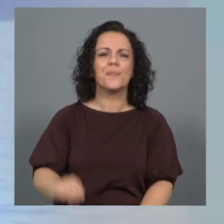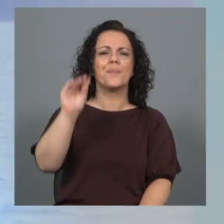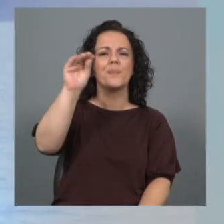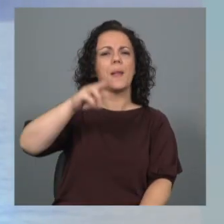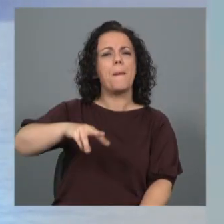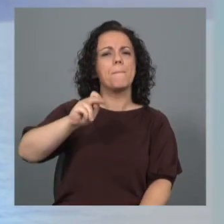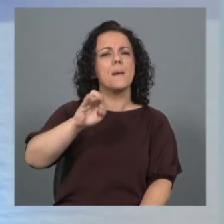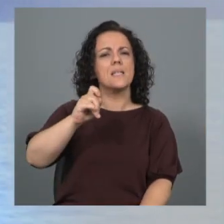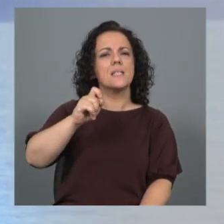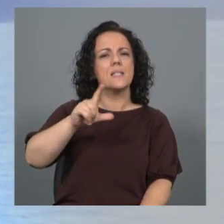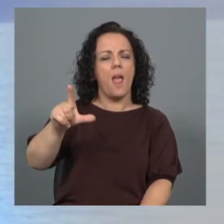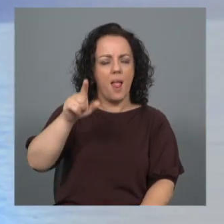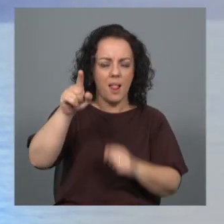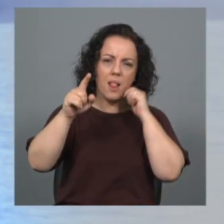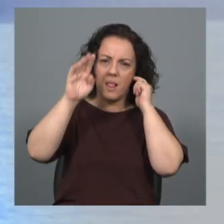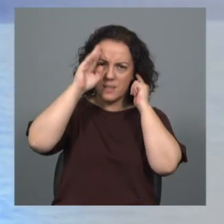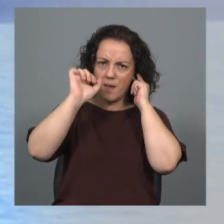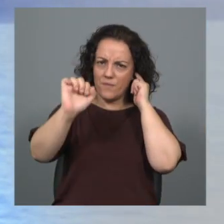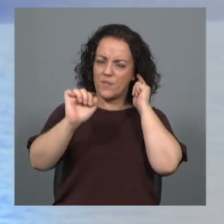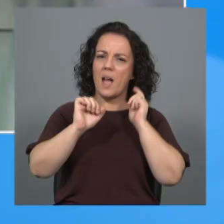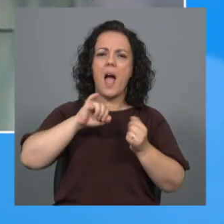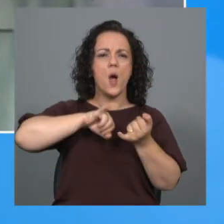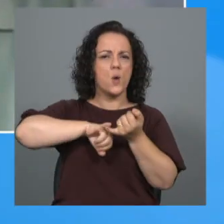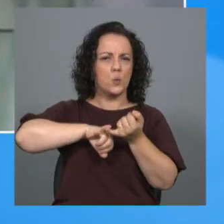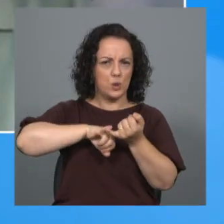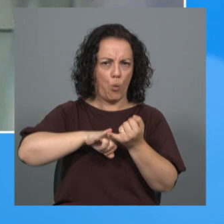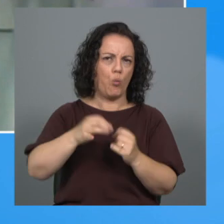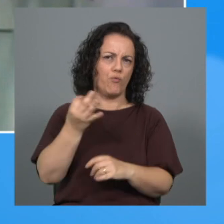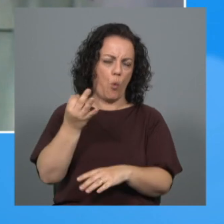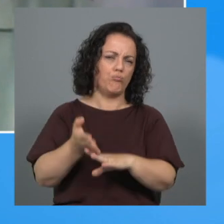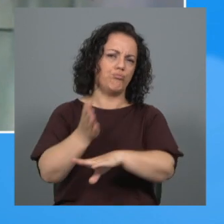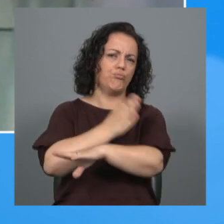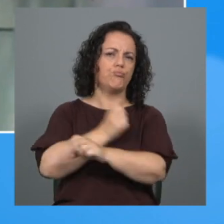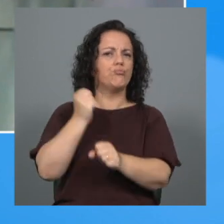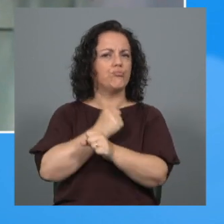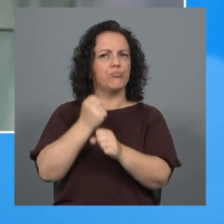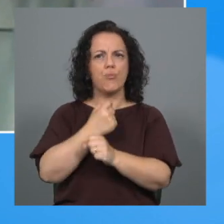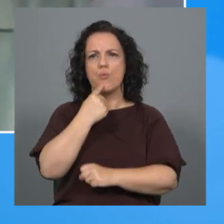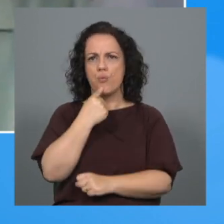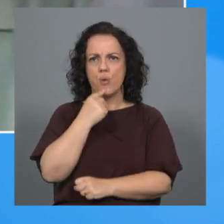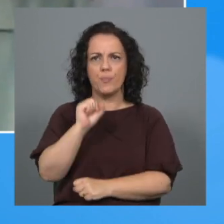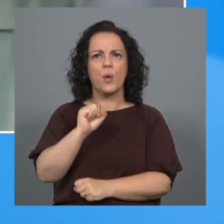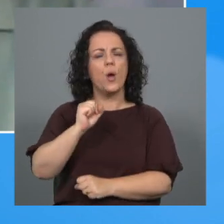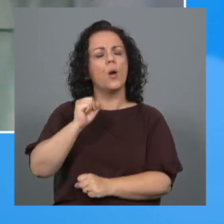sei que a Associação Arrocha trabalhou muito na construção também na definição